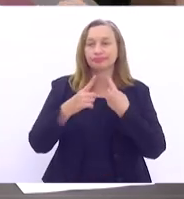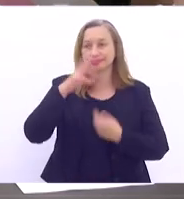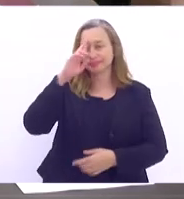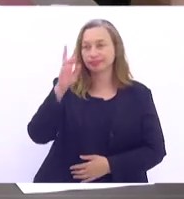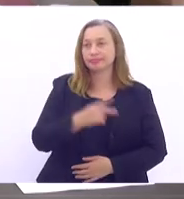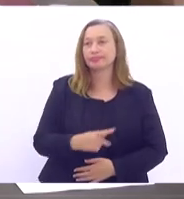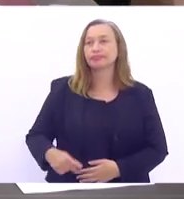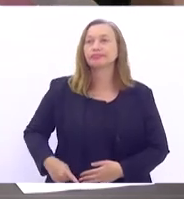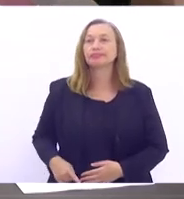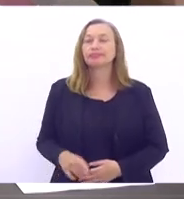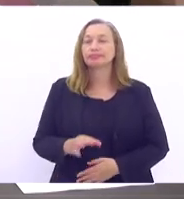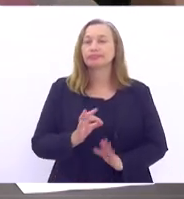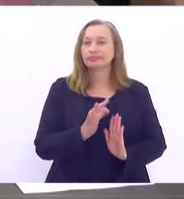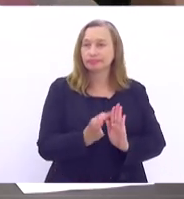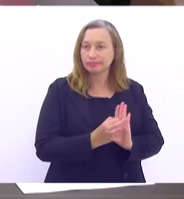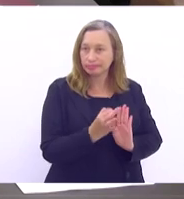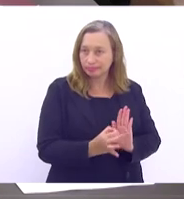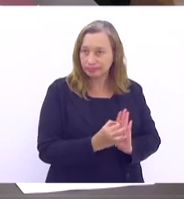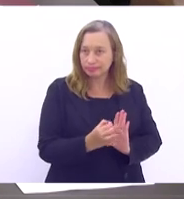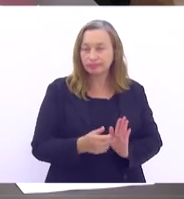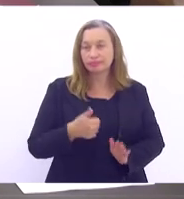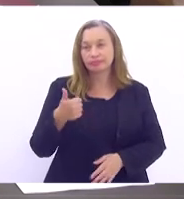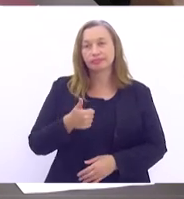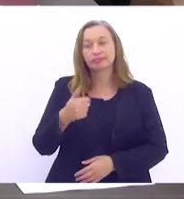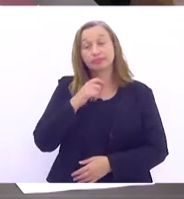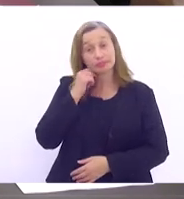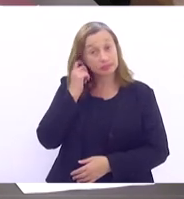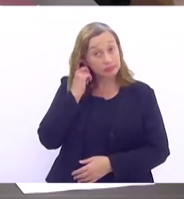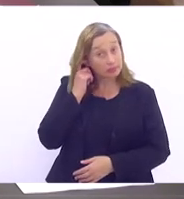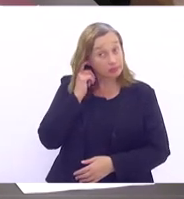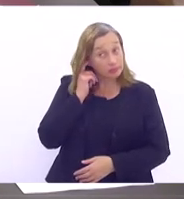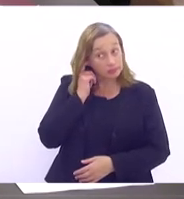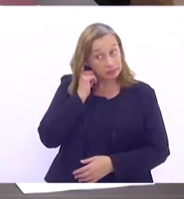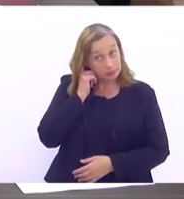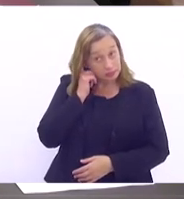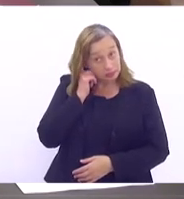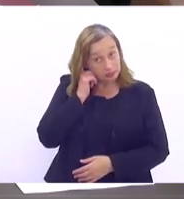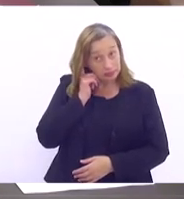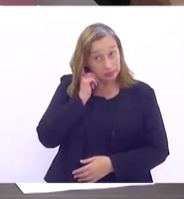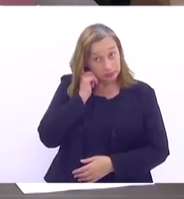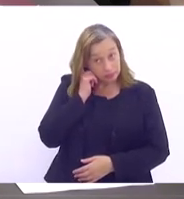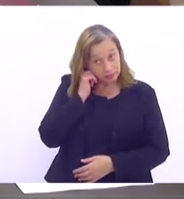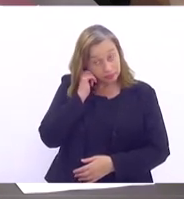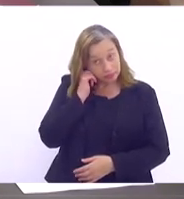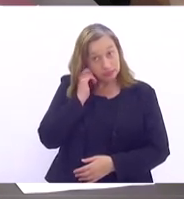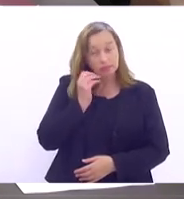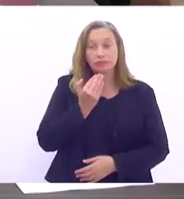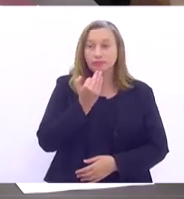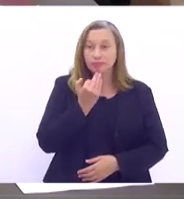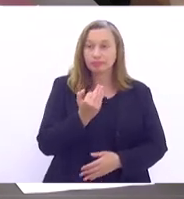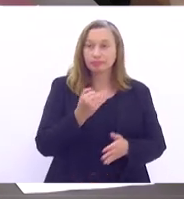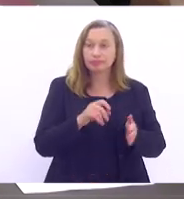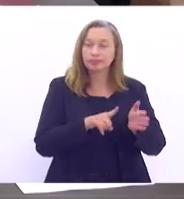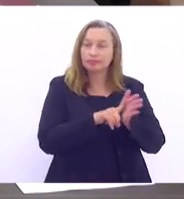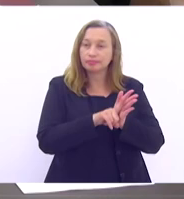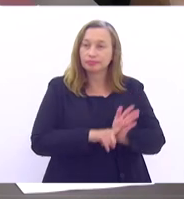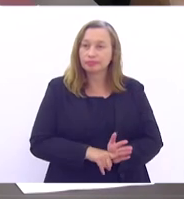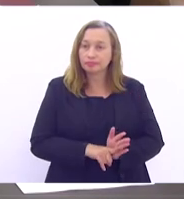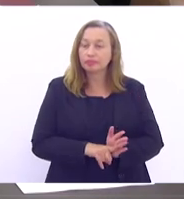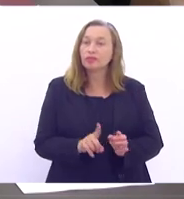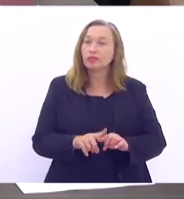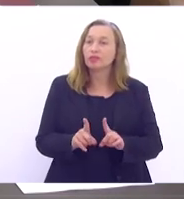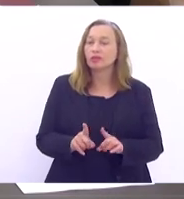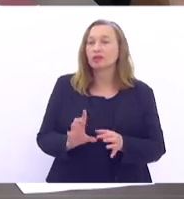Para aparecer. Deputado. Eu queria pedir vista. Mas, de qualquer forma,